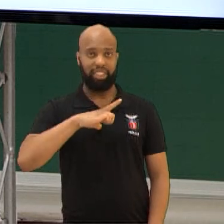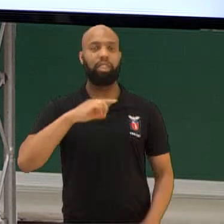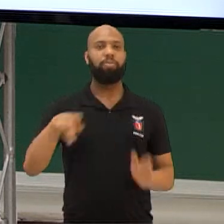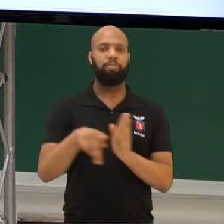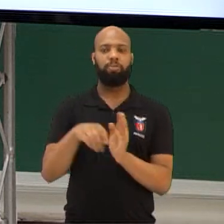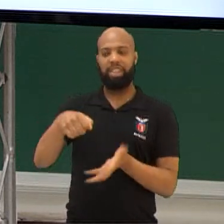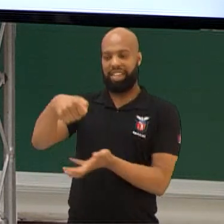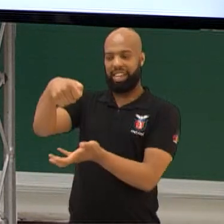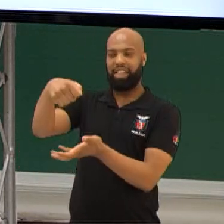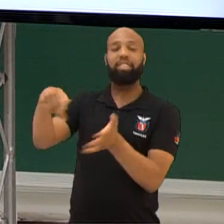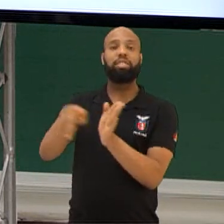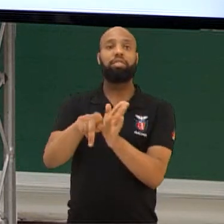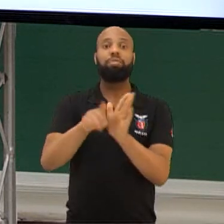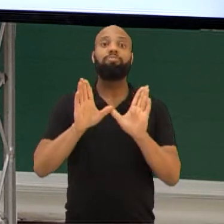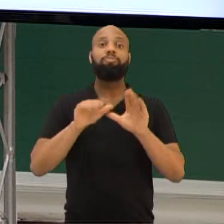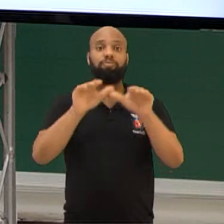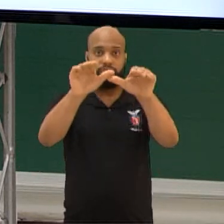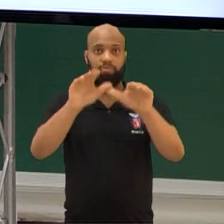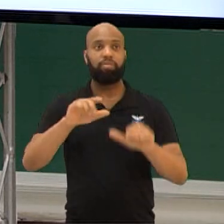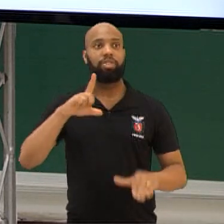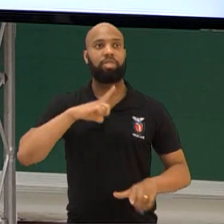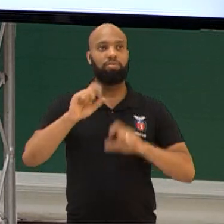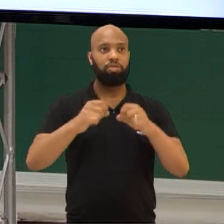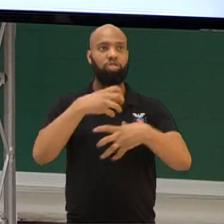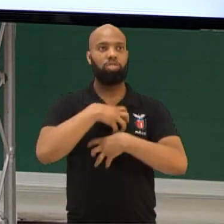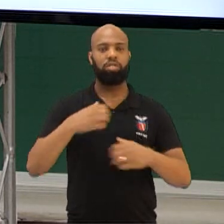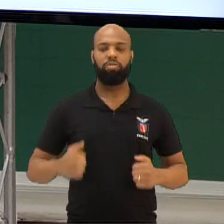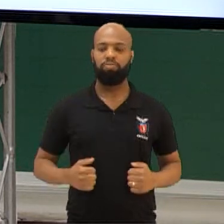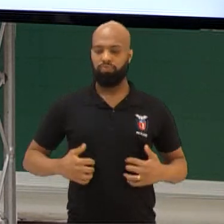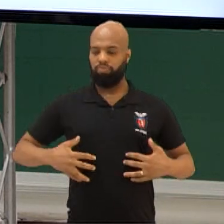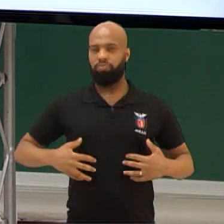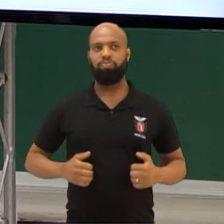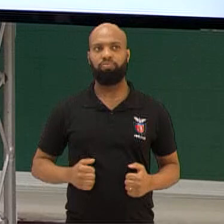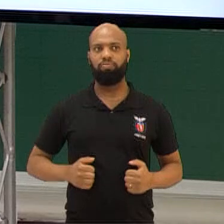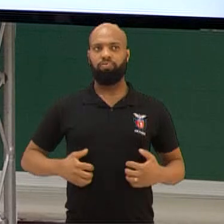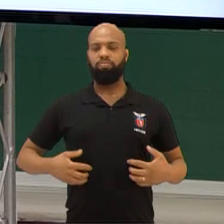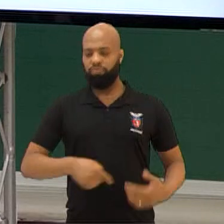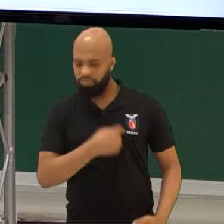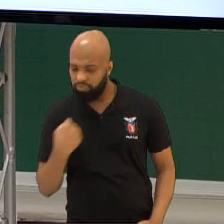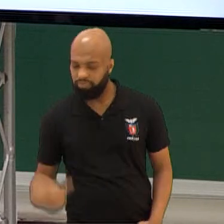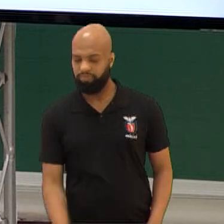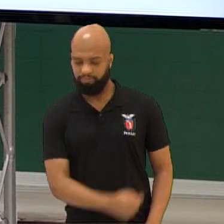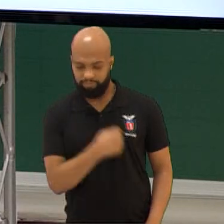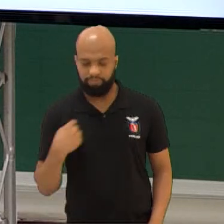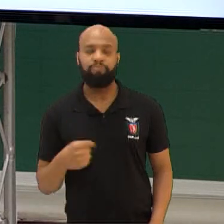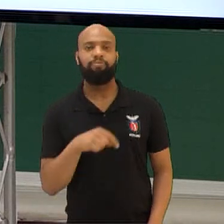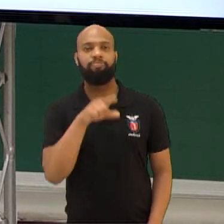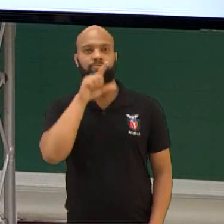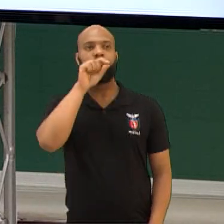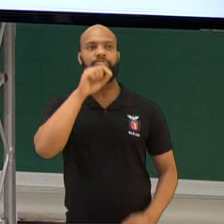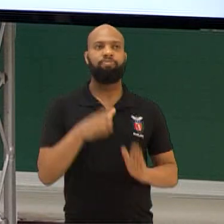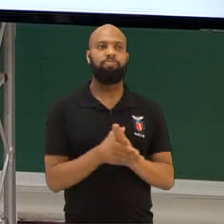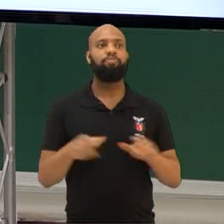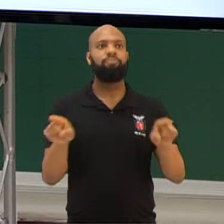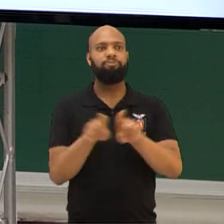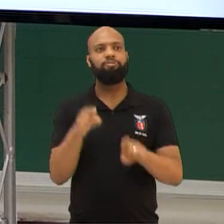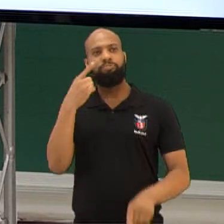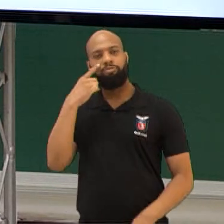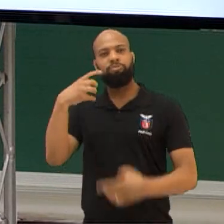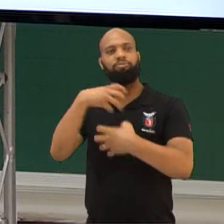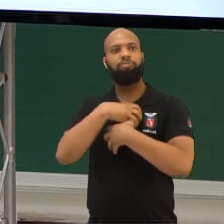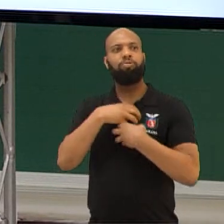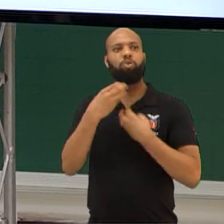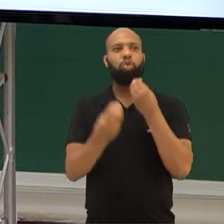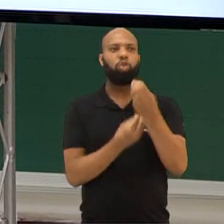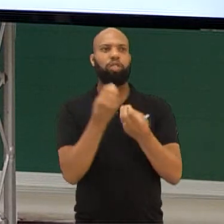temos a sequência de inspiração das aves. Tá? Então, eu trouxe aqui também um esqueminha para vocês de como